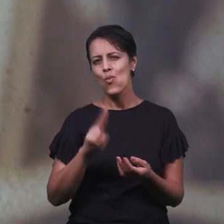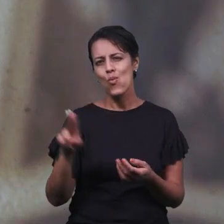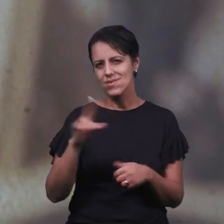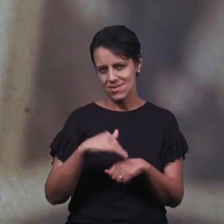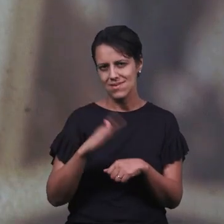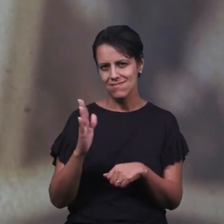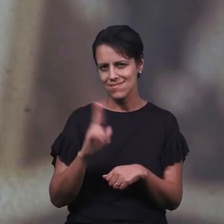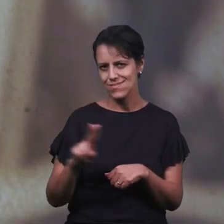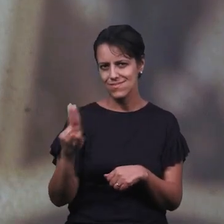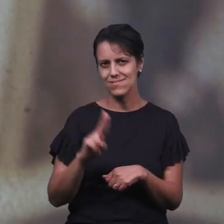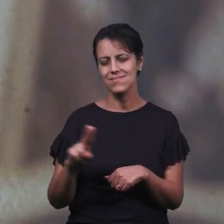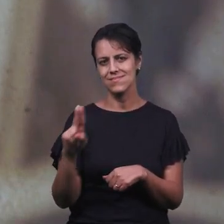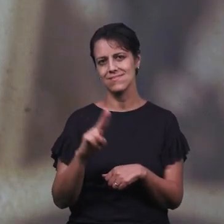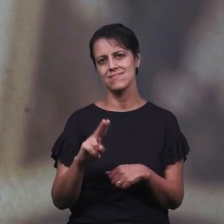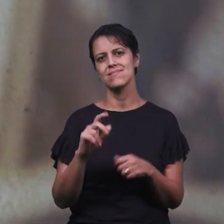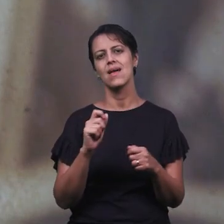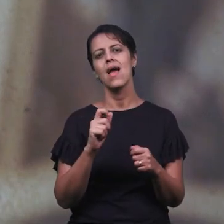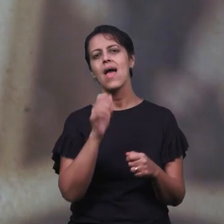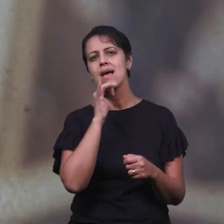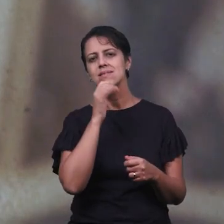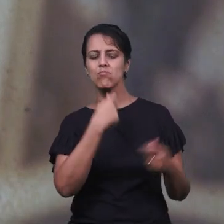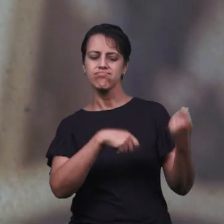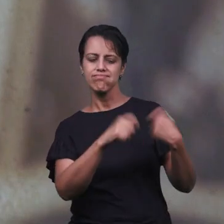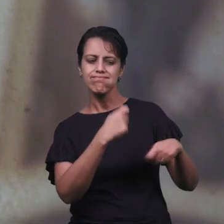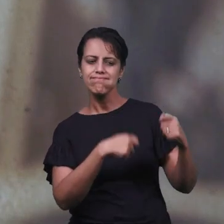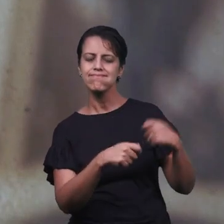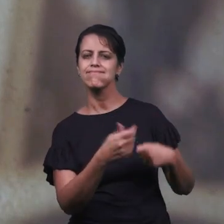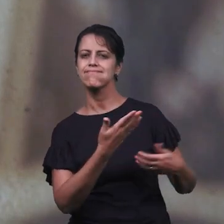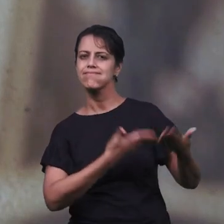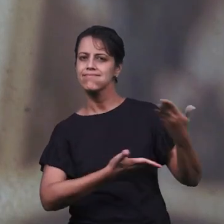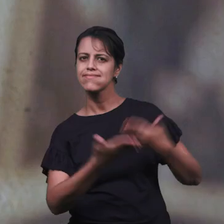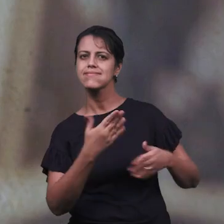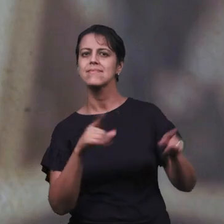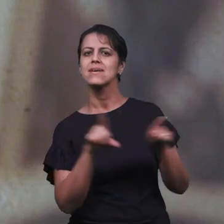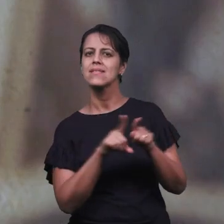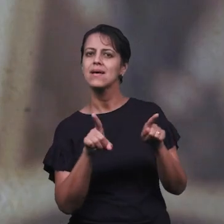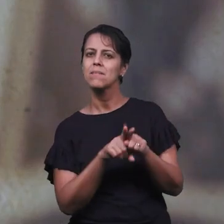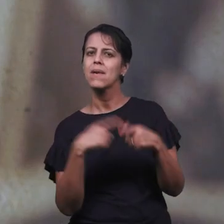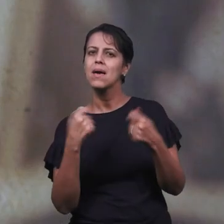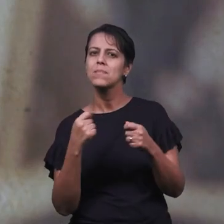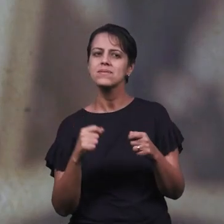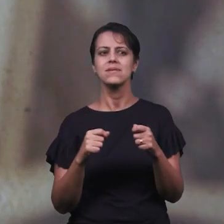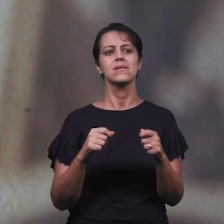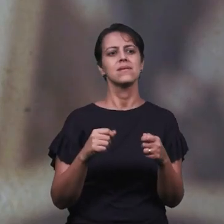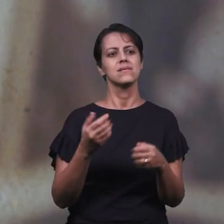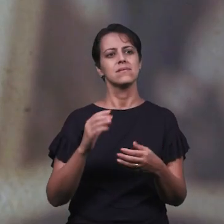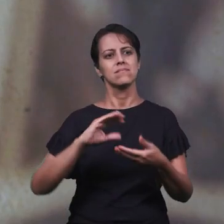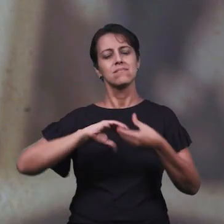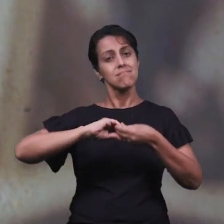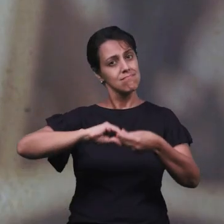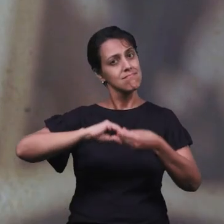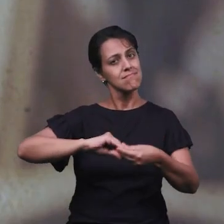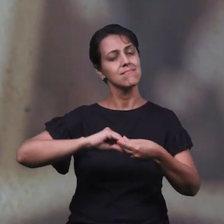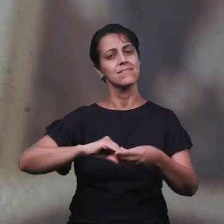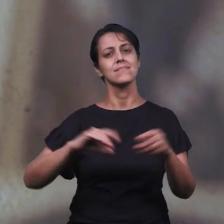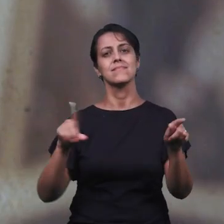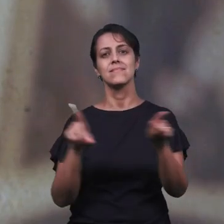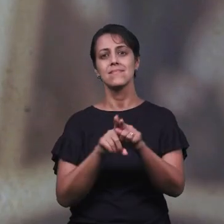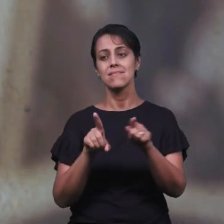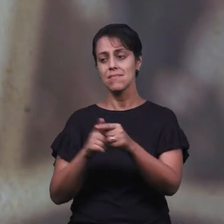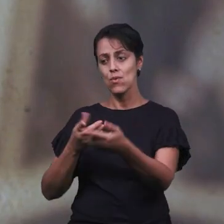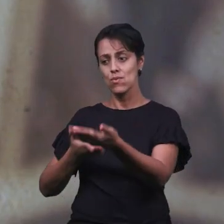utilizados. Você tem a negociação, você tem a conciliação, a mediação, você tem